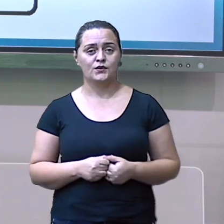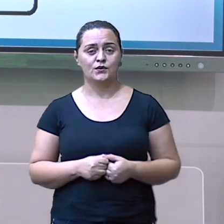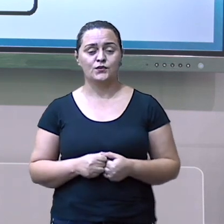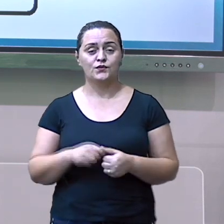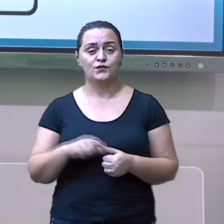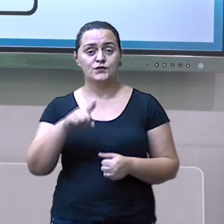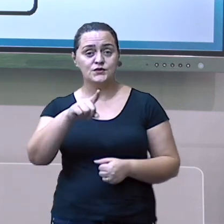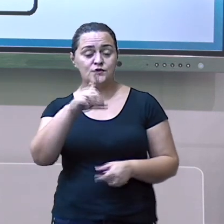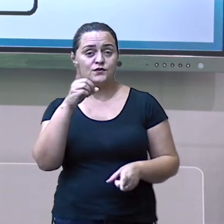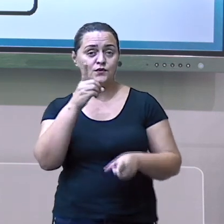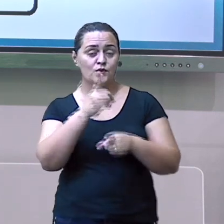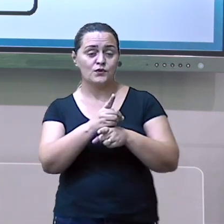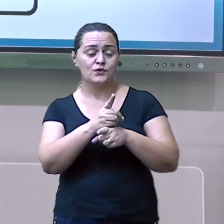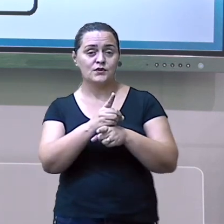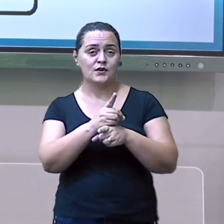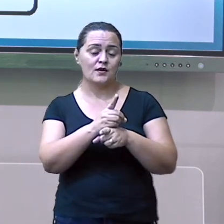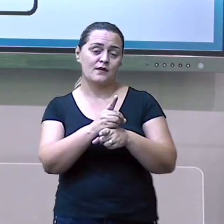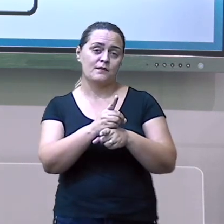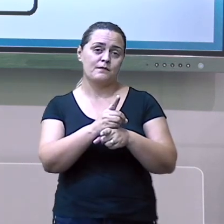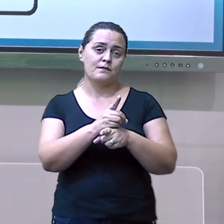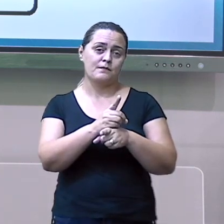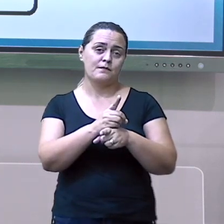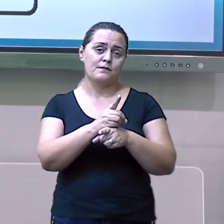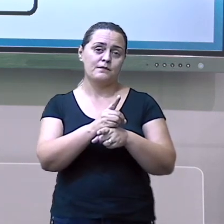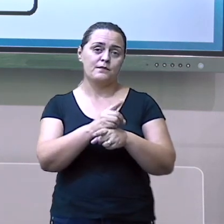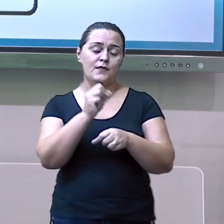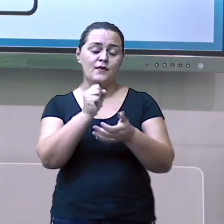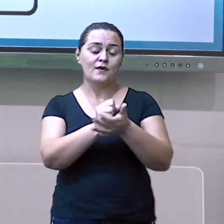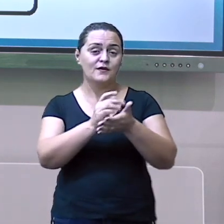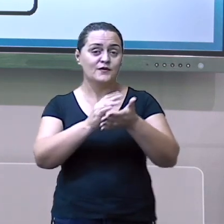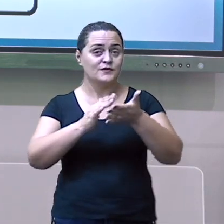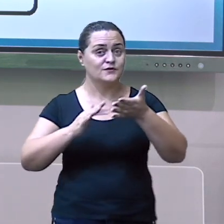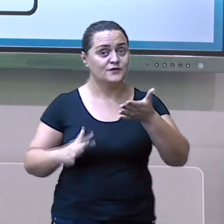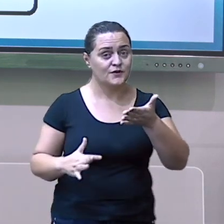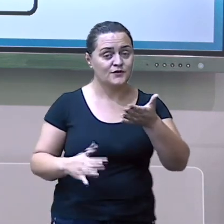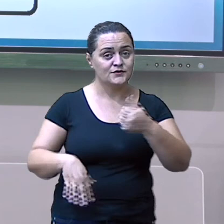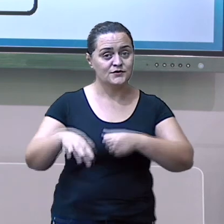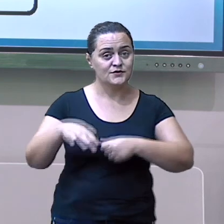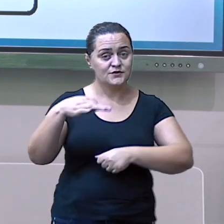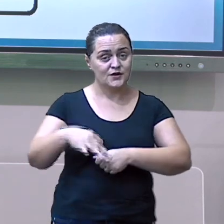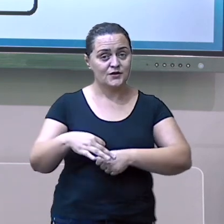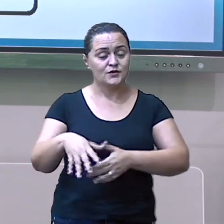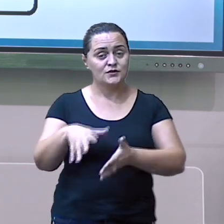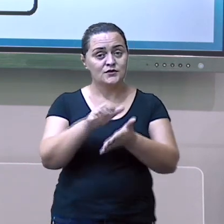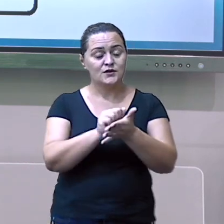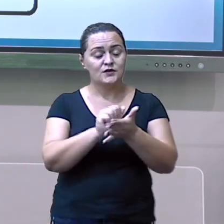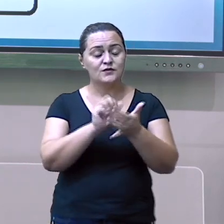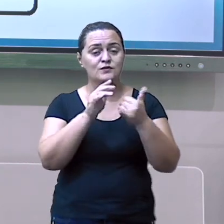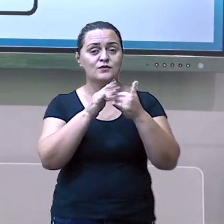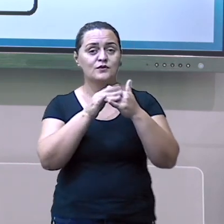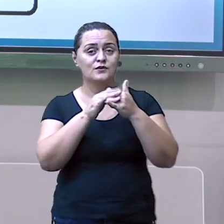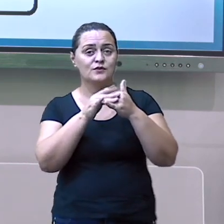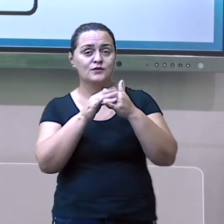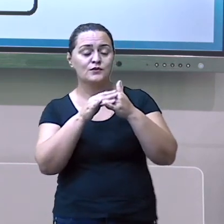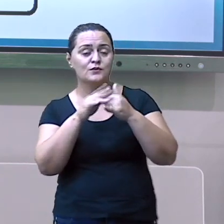vai direto para a página. E não esqueçam de se inscreverem no nosso canal